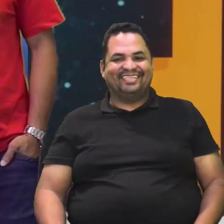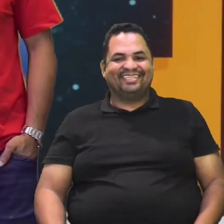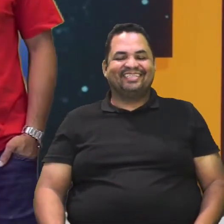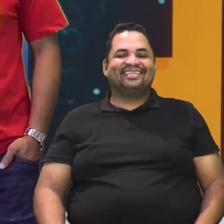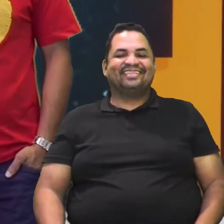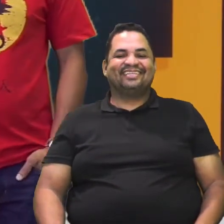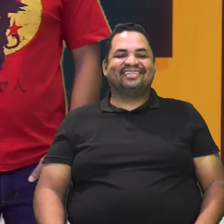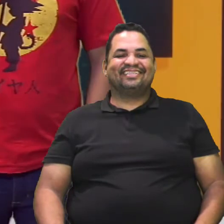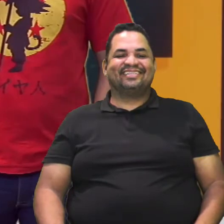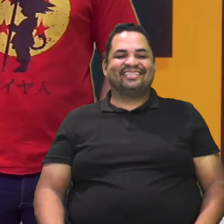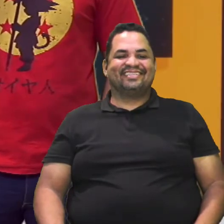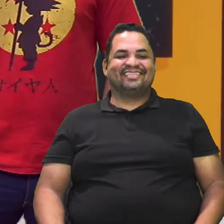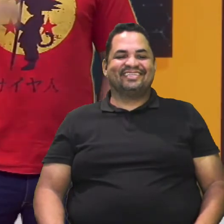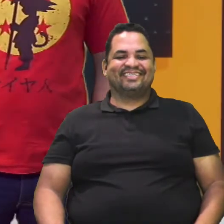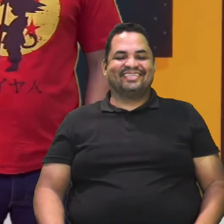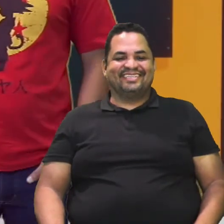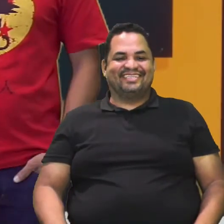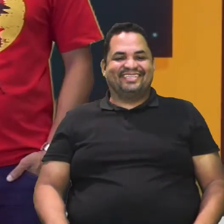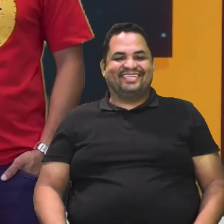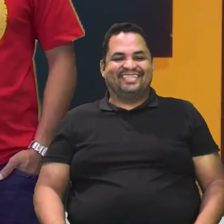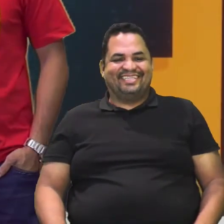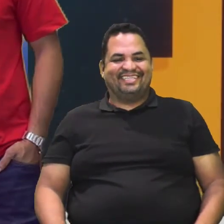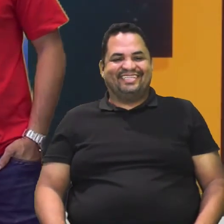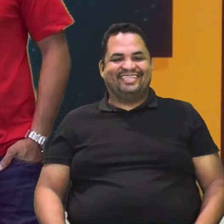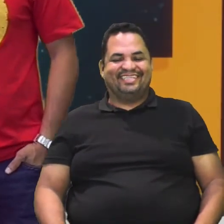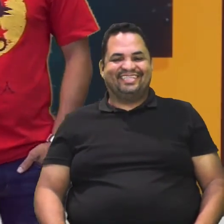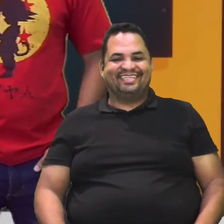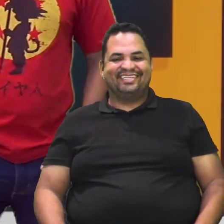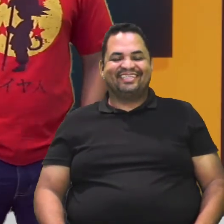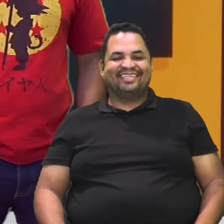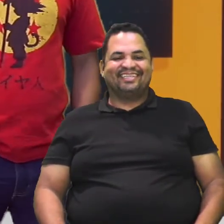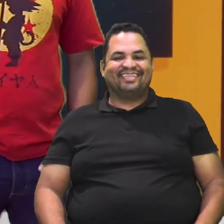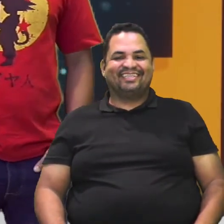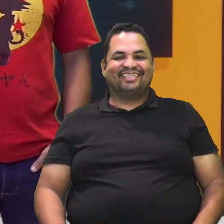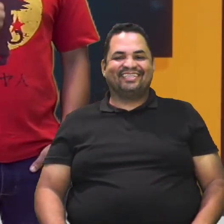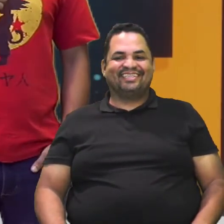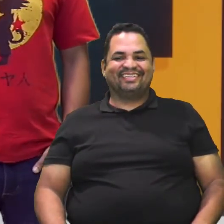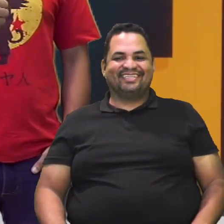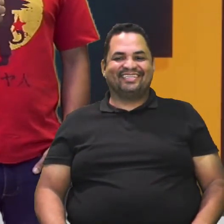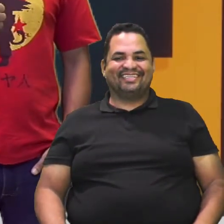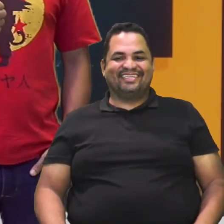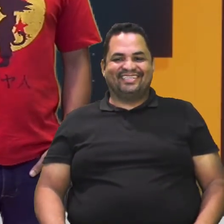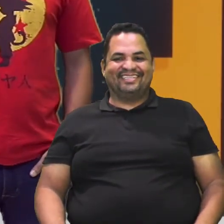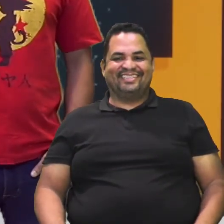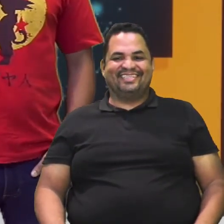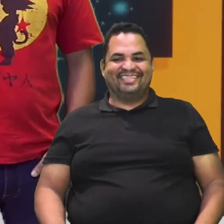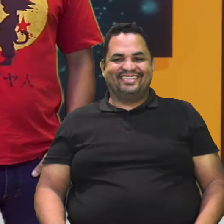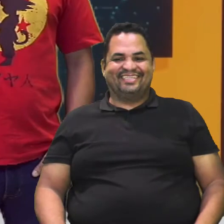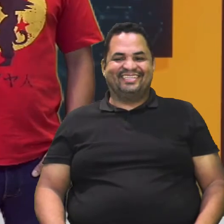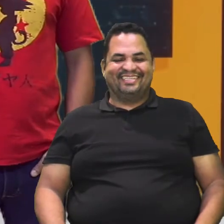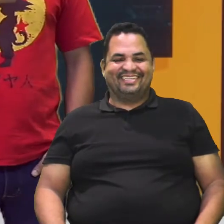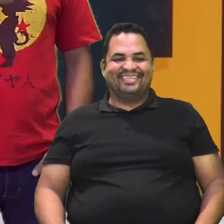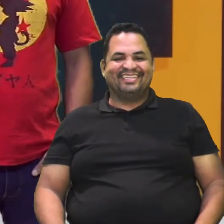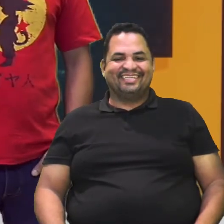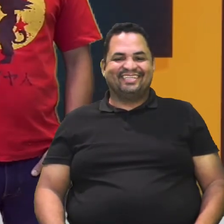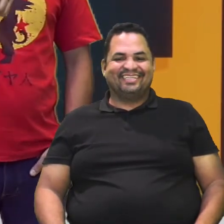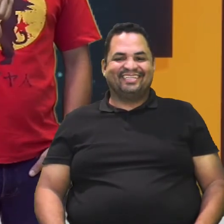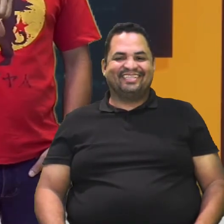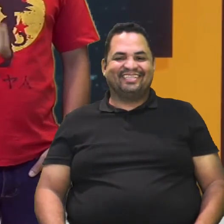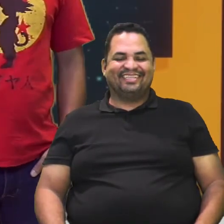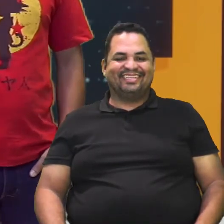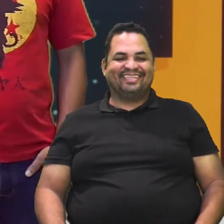Eu acho que é... Faz assim. Sei. Assim, faz assim. Faz assim, ó. Né?